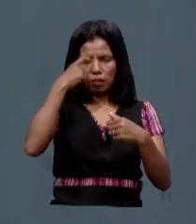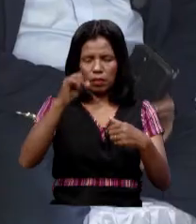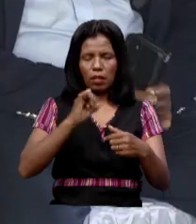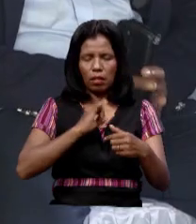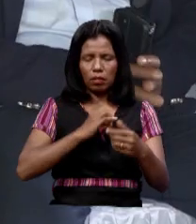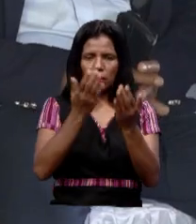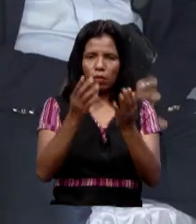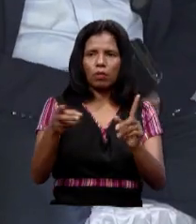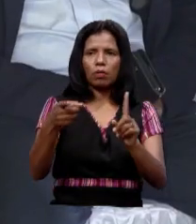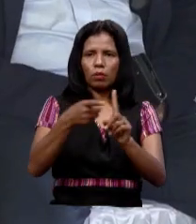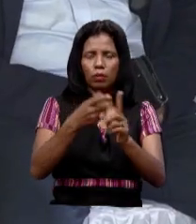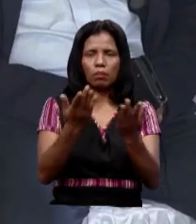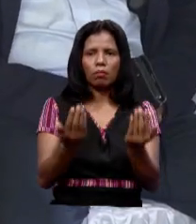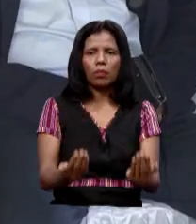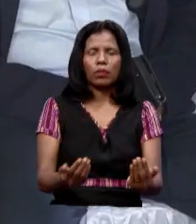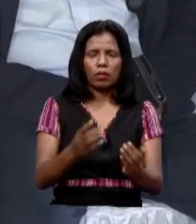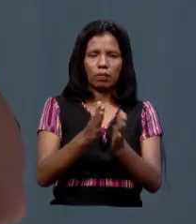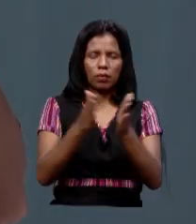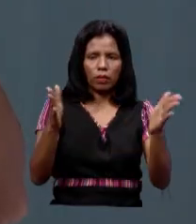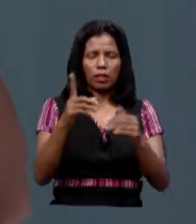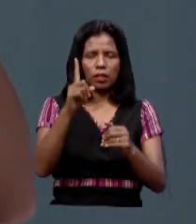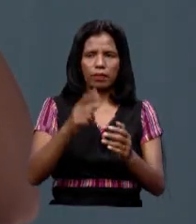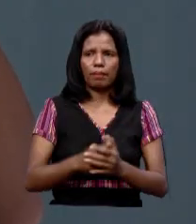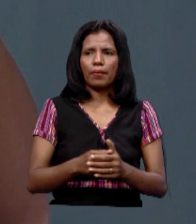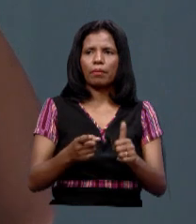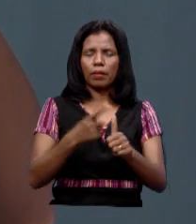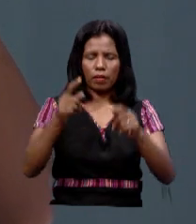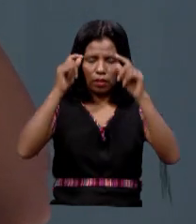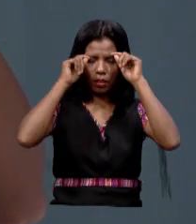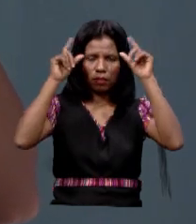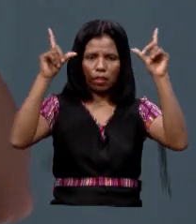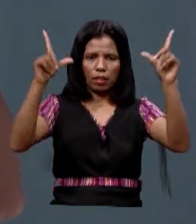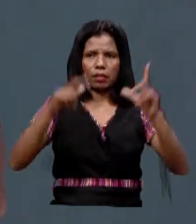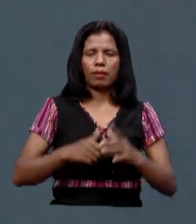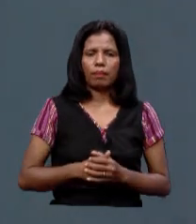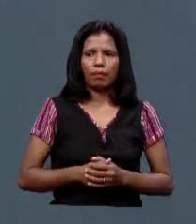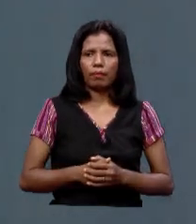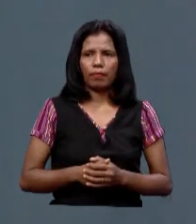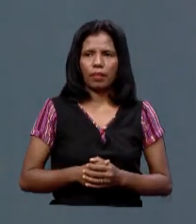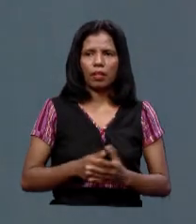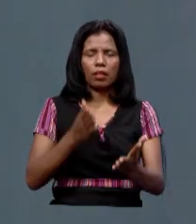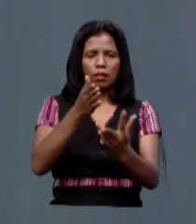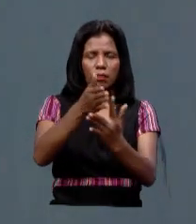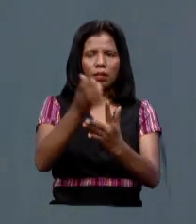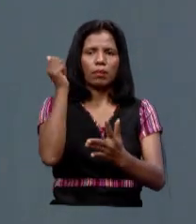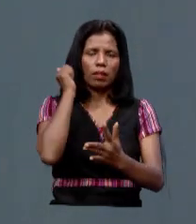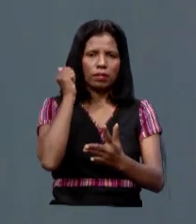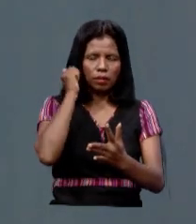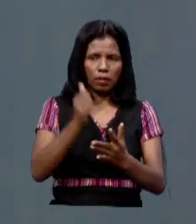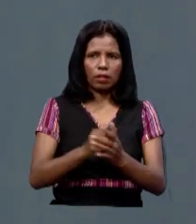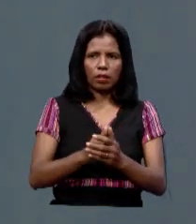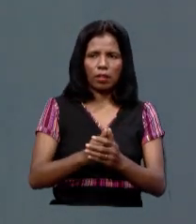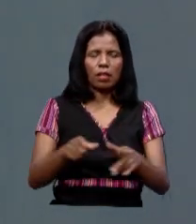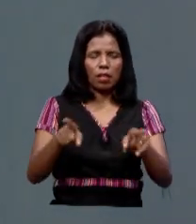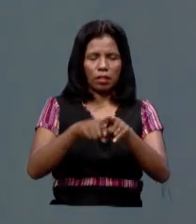botira. Permero Timor Leste ada yang ada base yang saya perlu yang buat